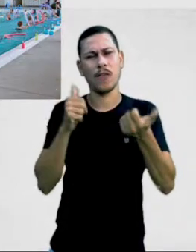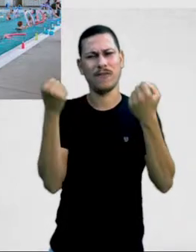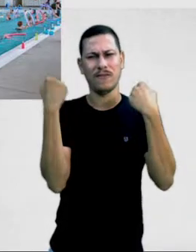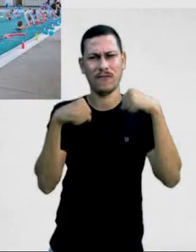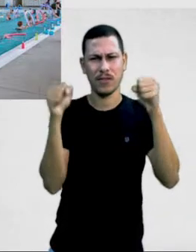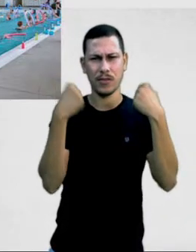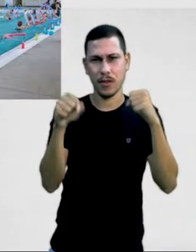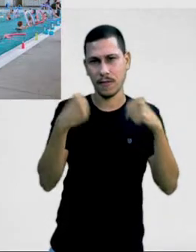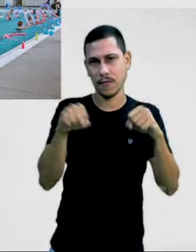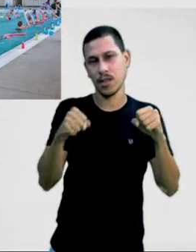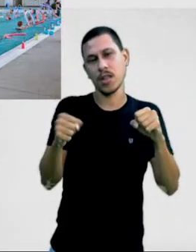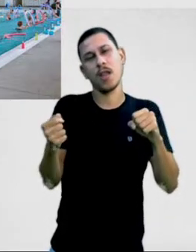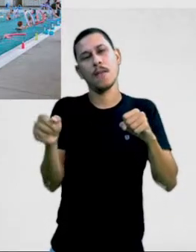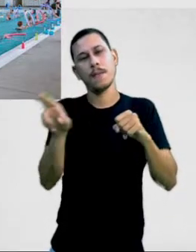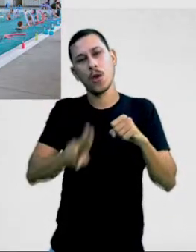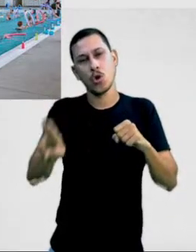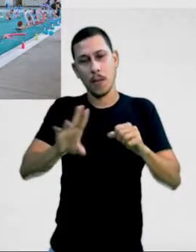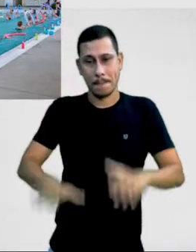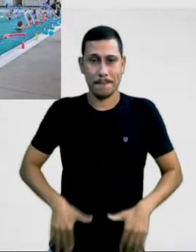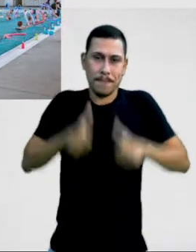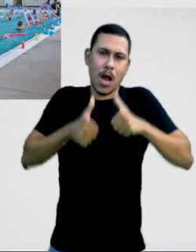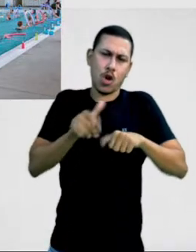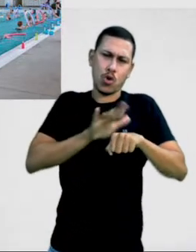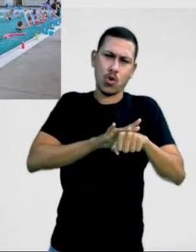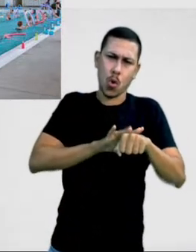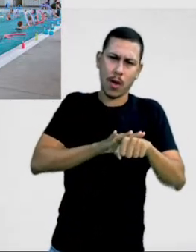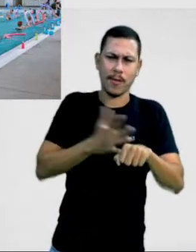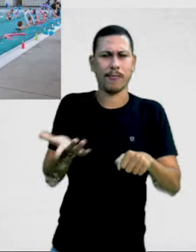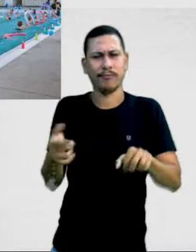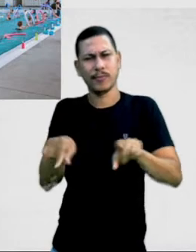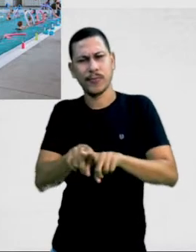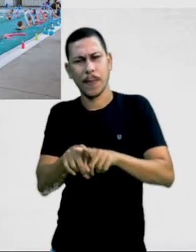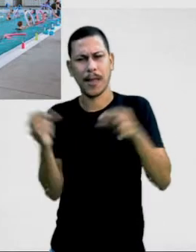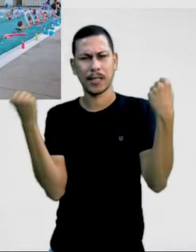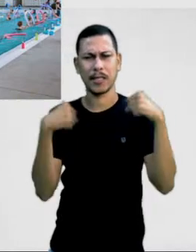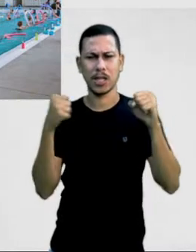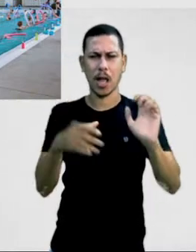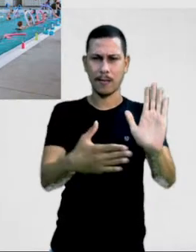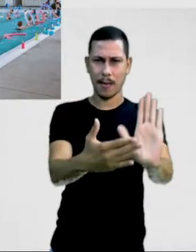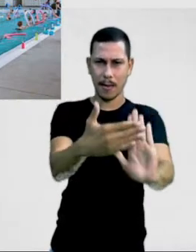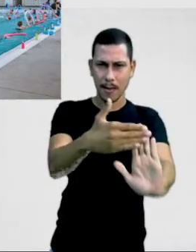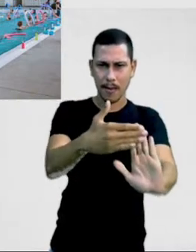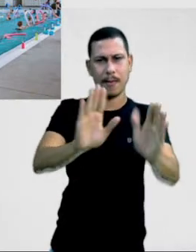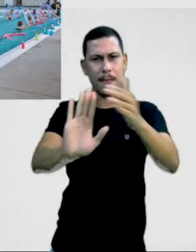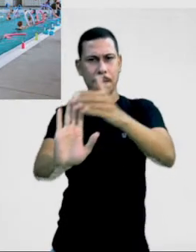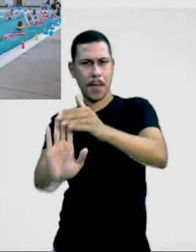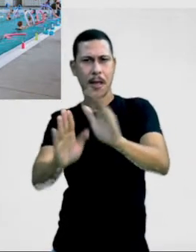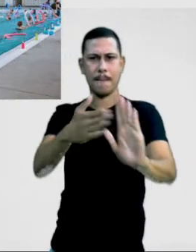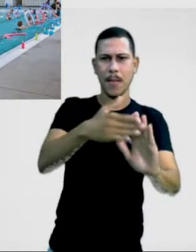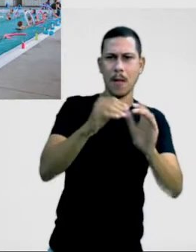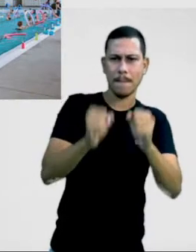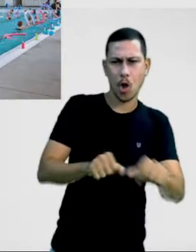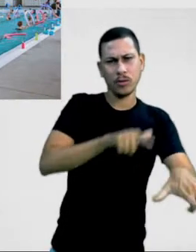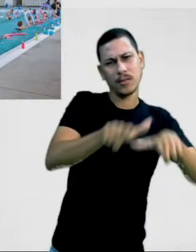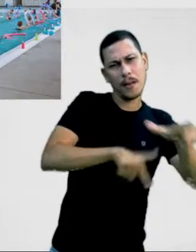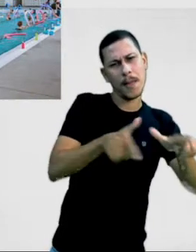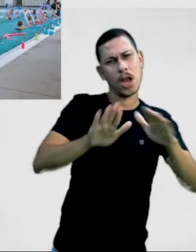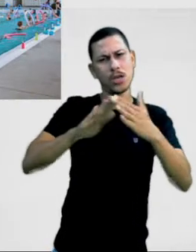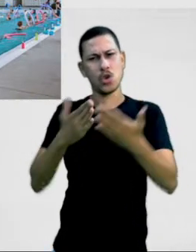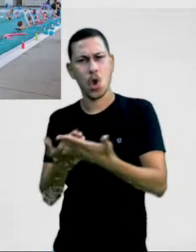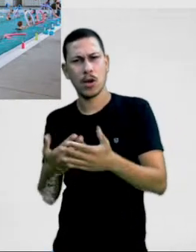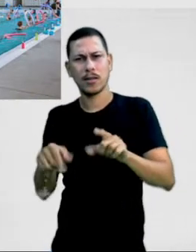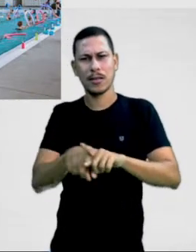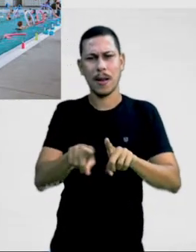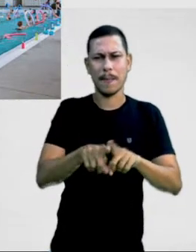de doenças, como a ginástica laboral, que você pode fazer no ambiente de trabalho ou no ambiente escolar, o Pilates